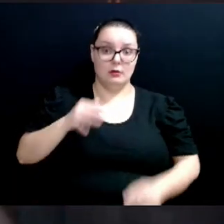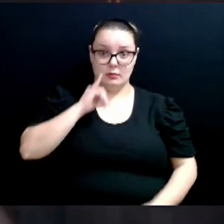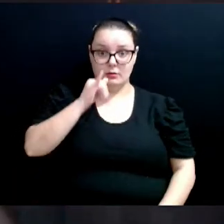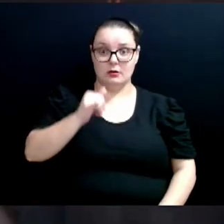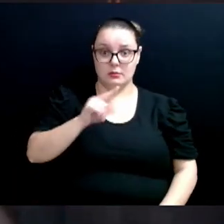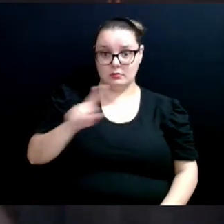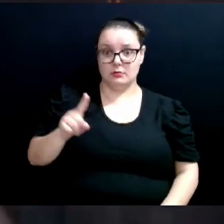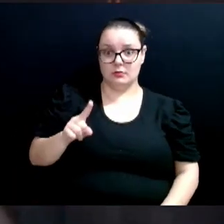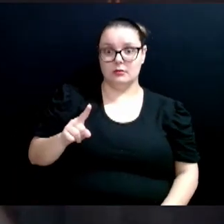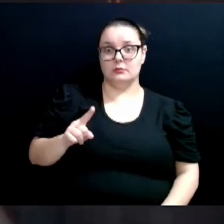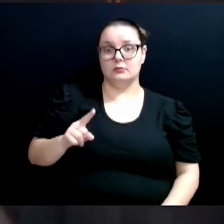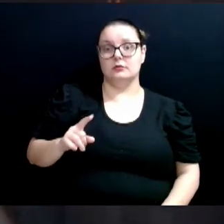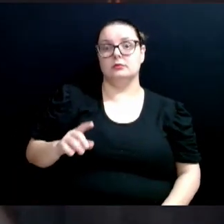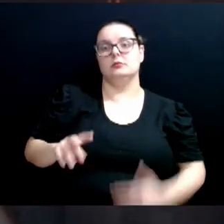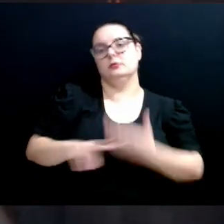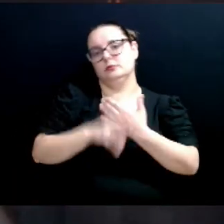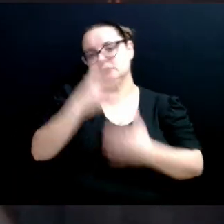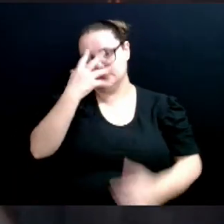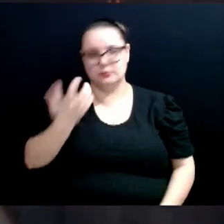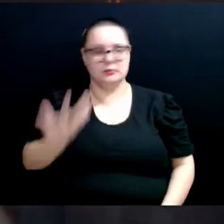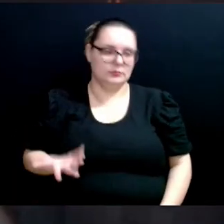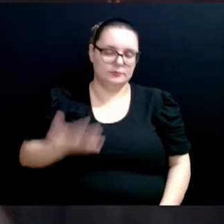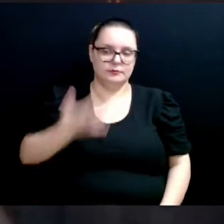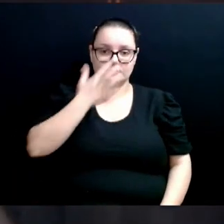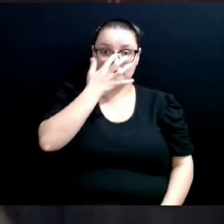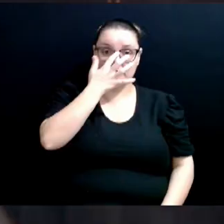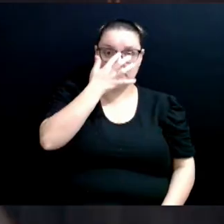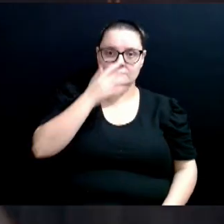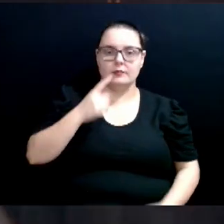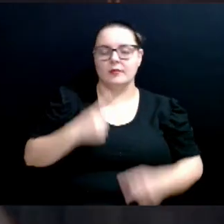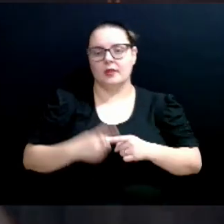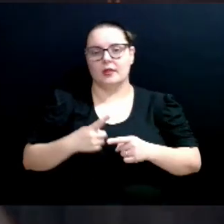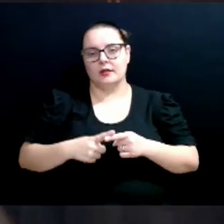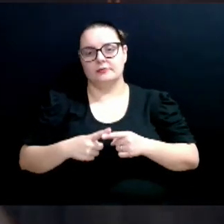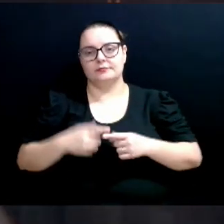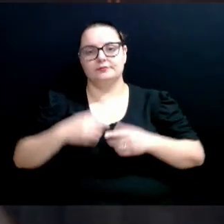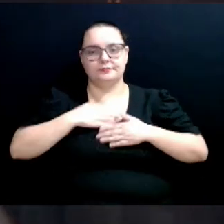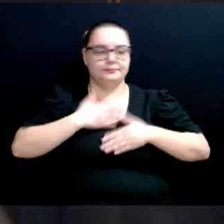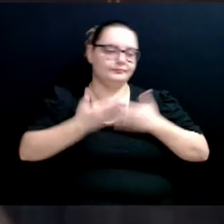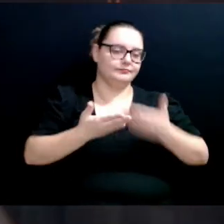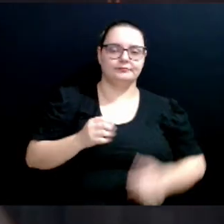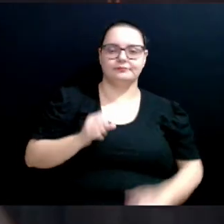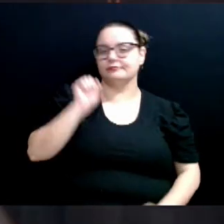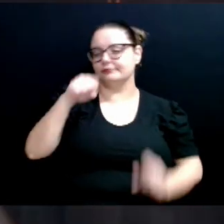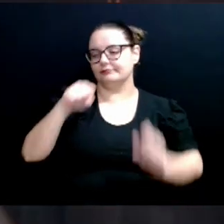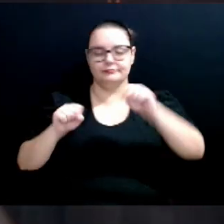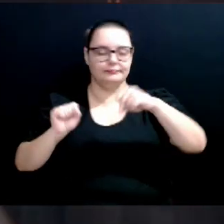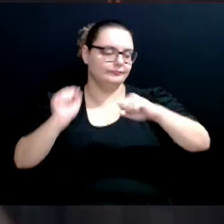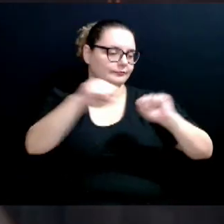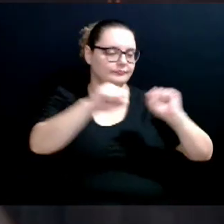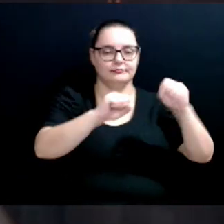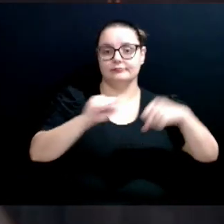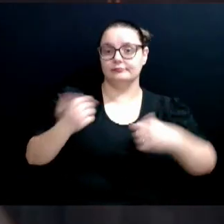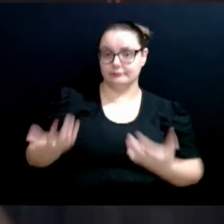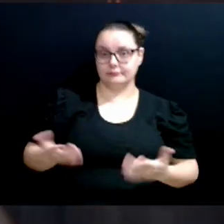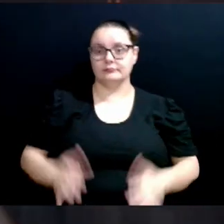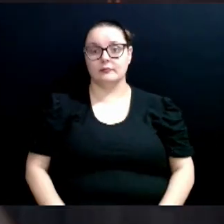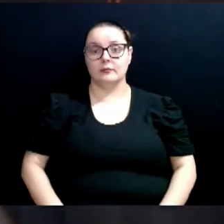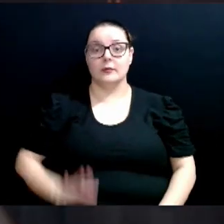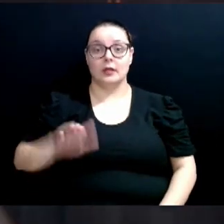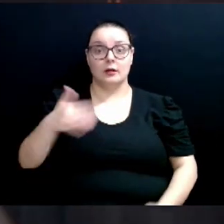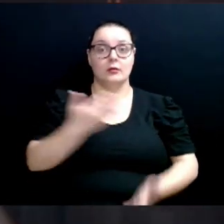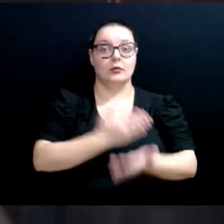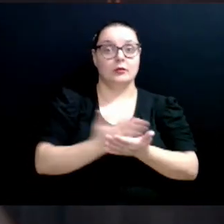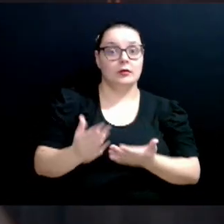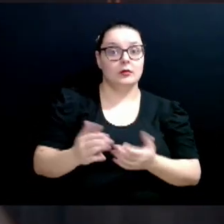outro. O outro fica frustrado, porque é muito gostoso você lidar com pessoas que dizem sim o tempo todo, né? Então, até quando você começa a fazer essa